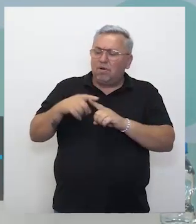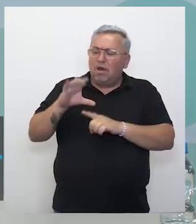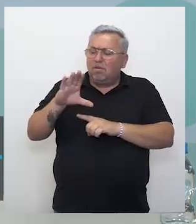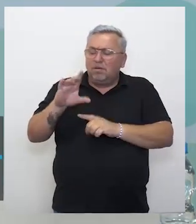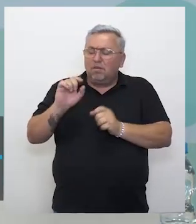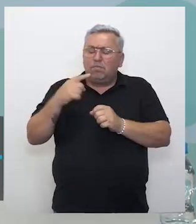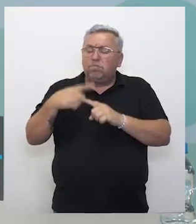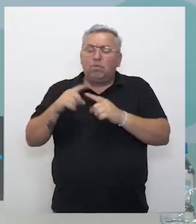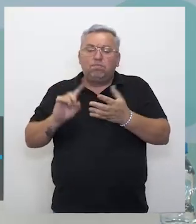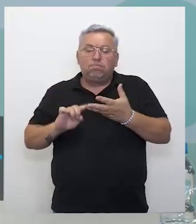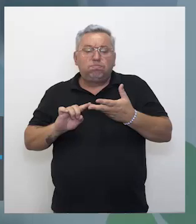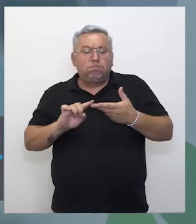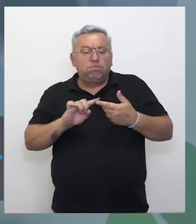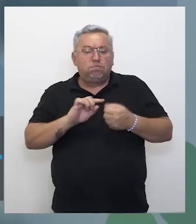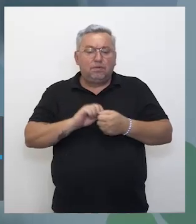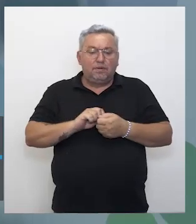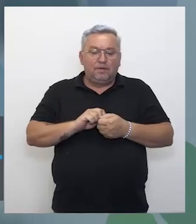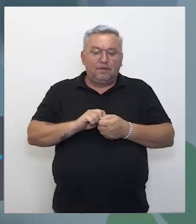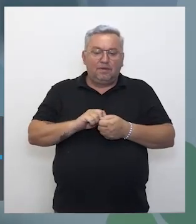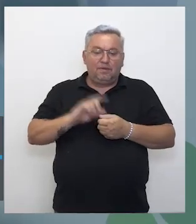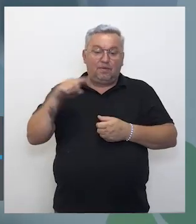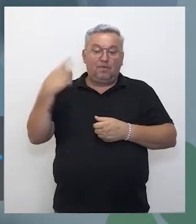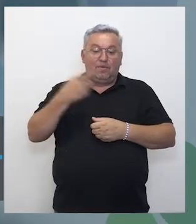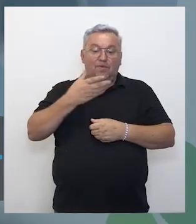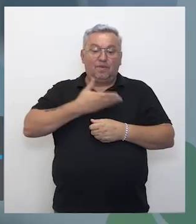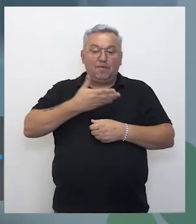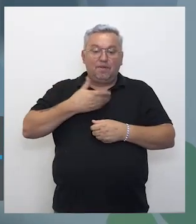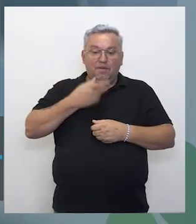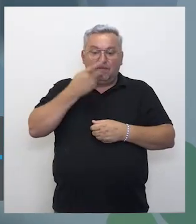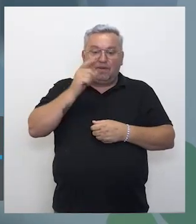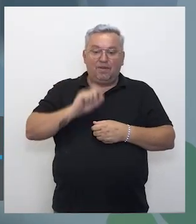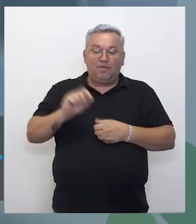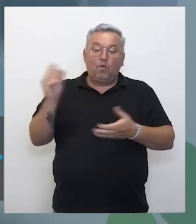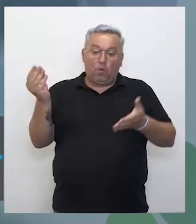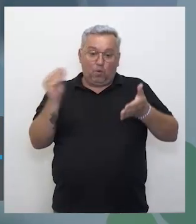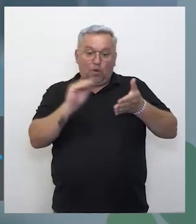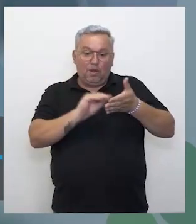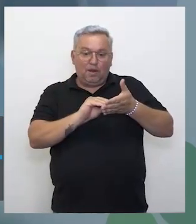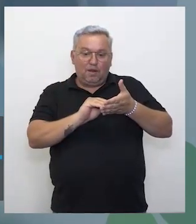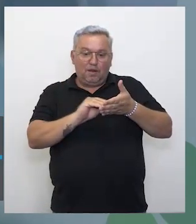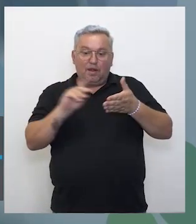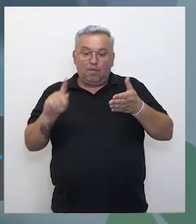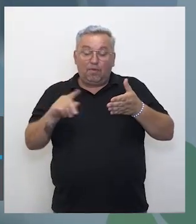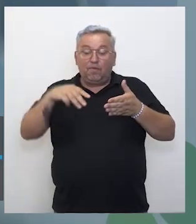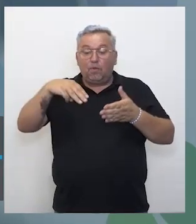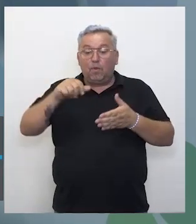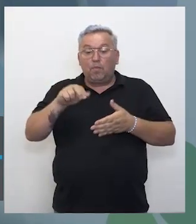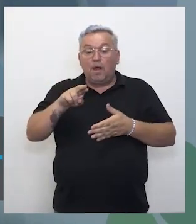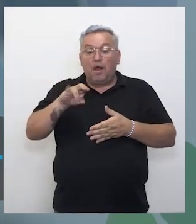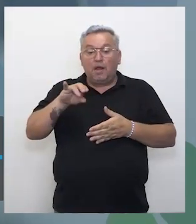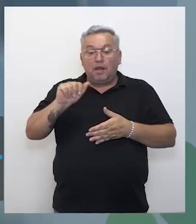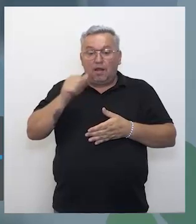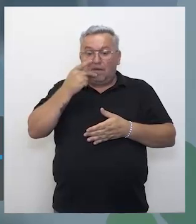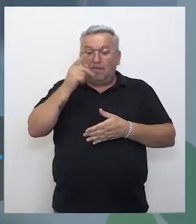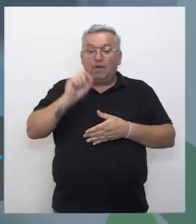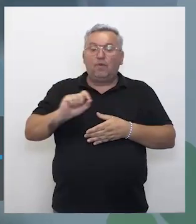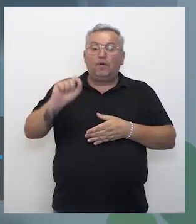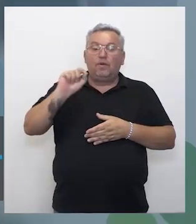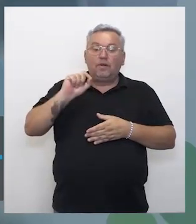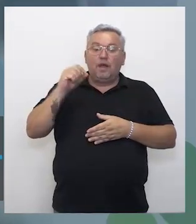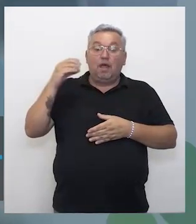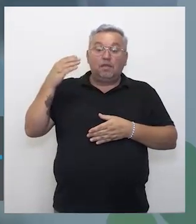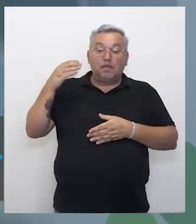desse jeito? E olha só, Fabi, o que os nossos colegas professores colocaram aqui. A professora Maria falou, né, ciências